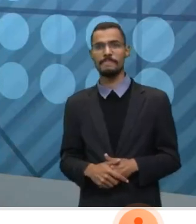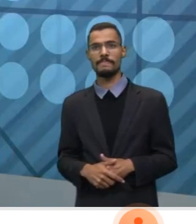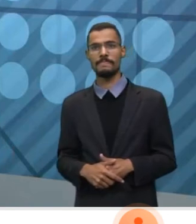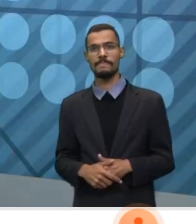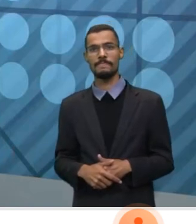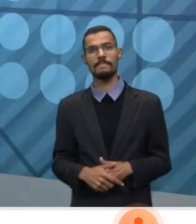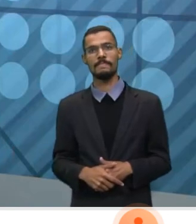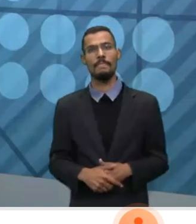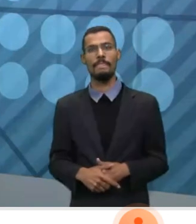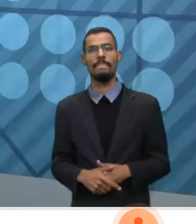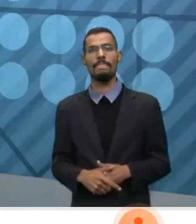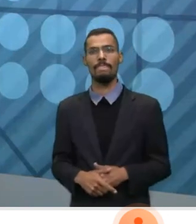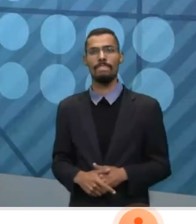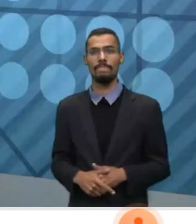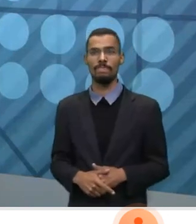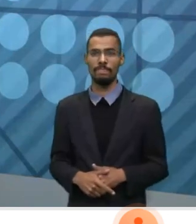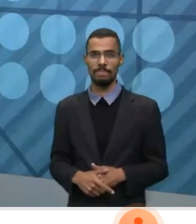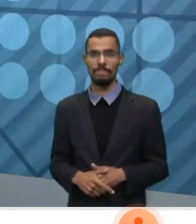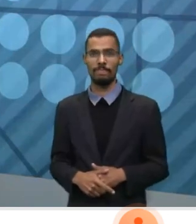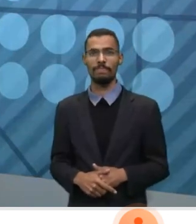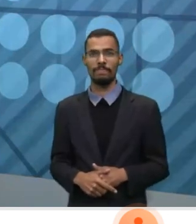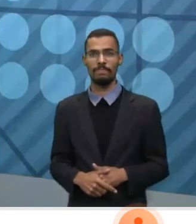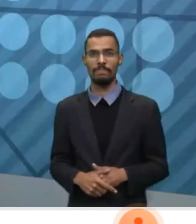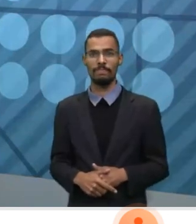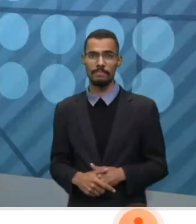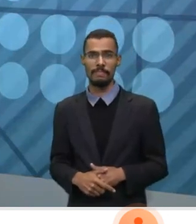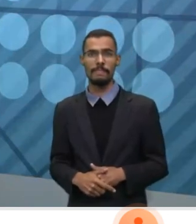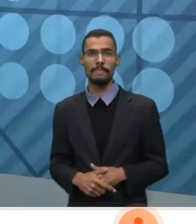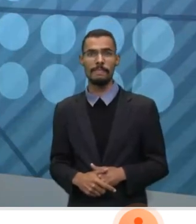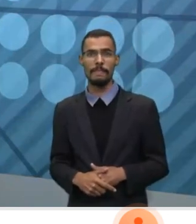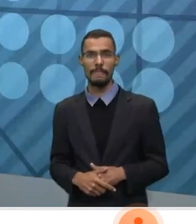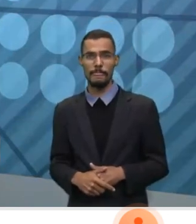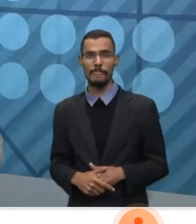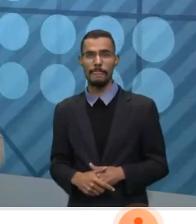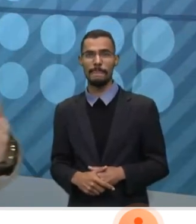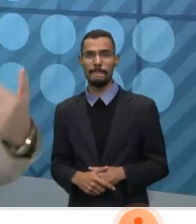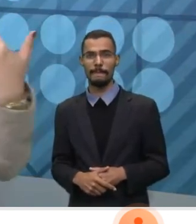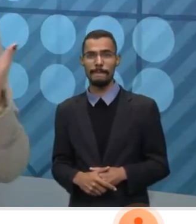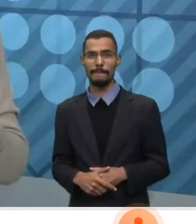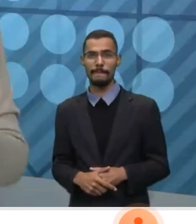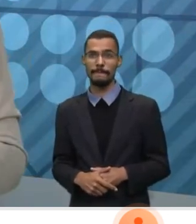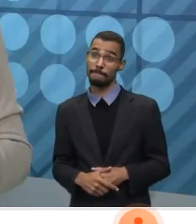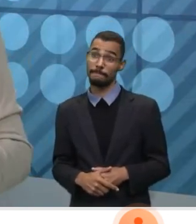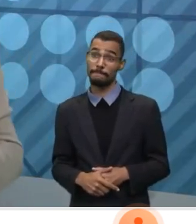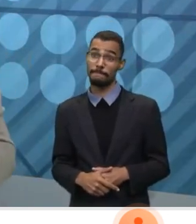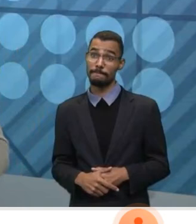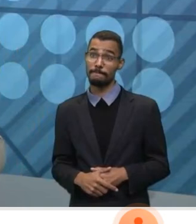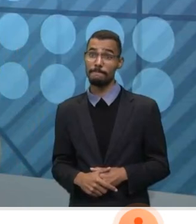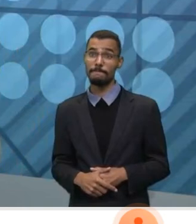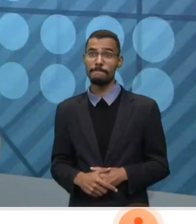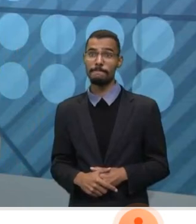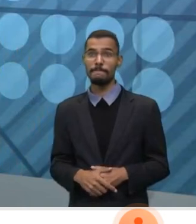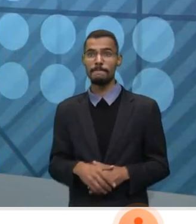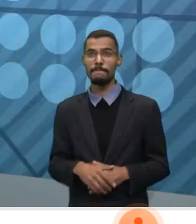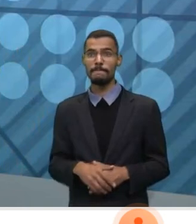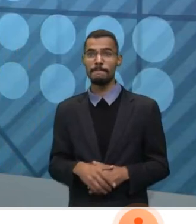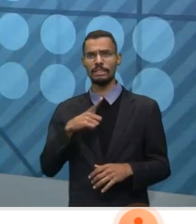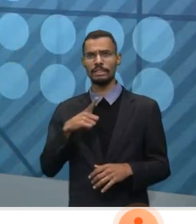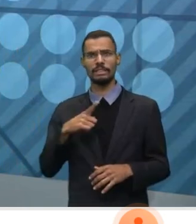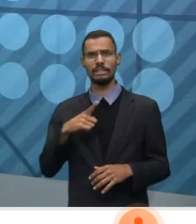Ontem, essa configuração de mãos. Ontem e passado. E se você for apresentar ou